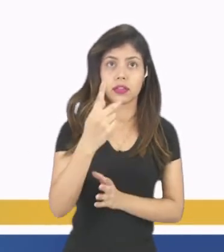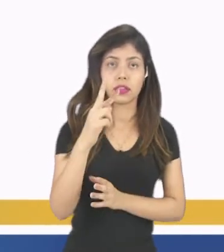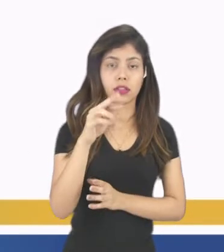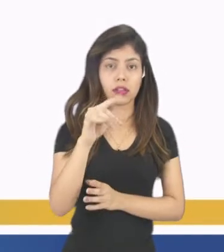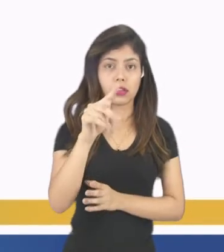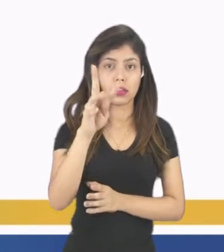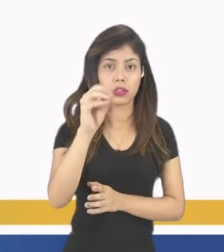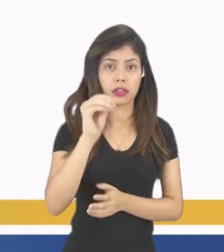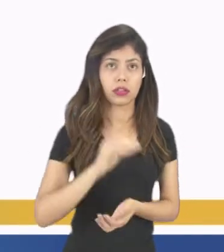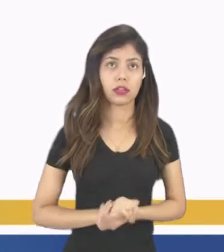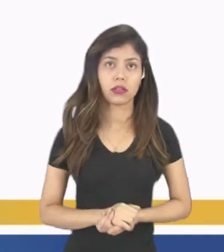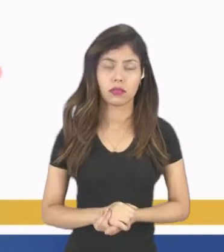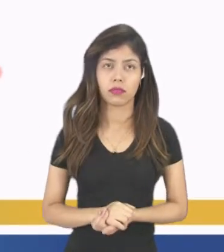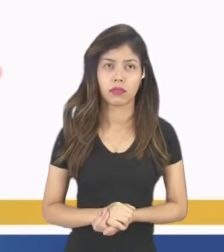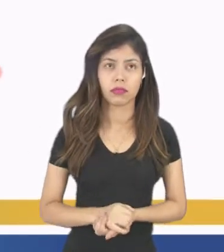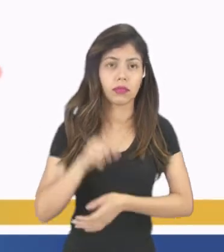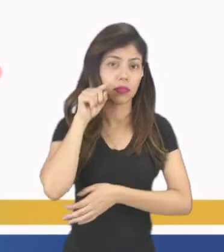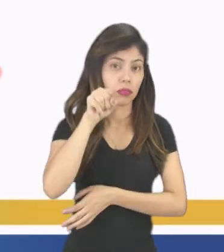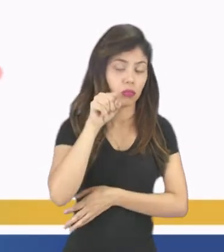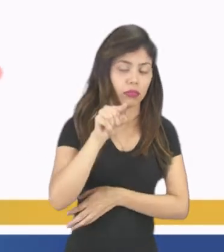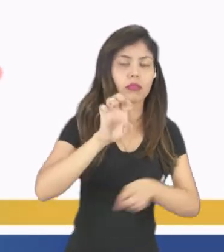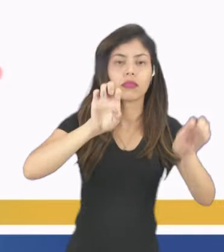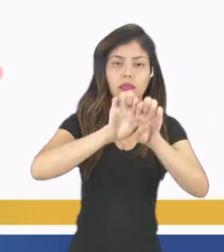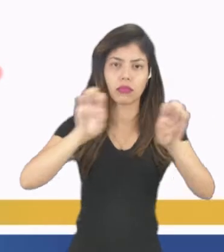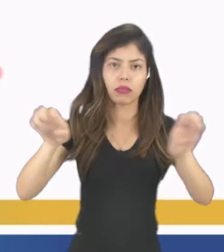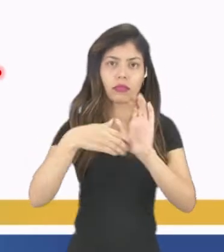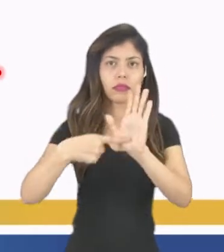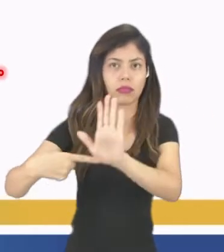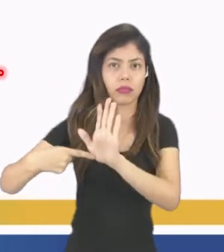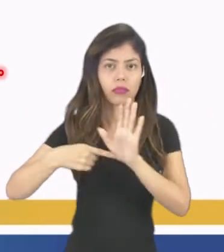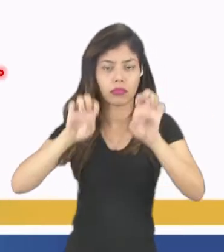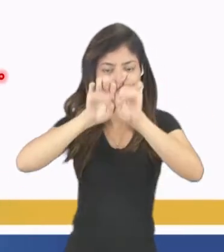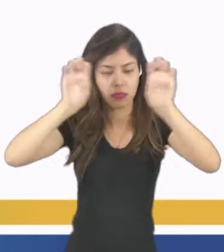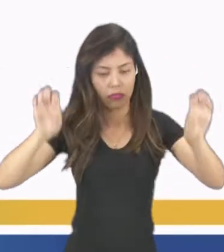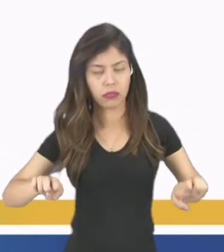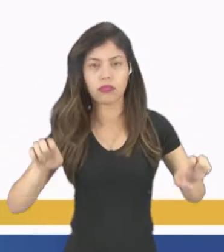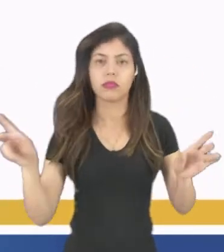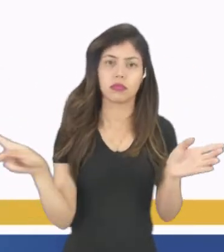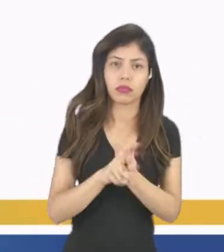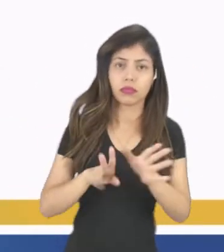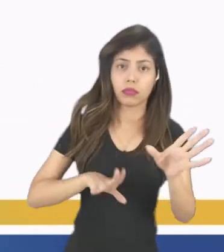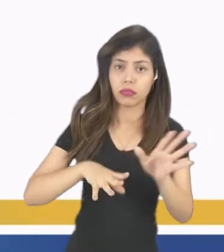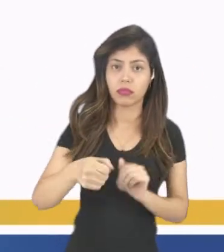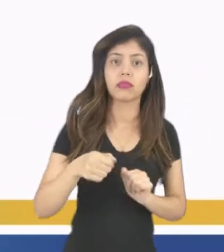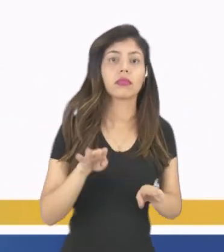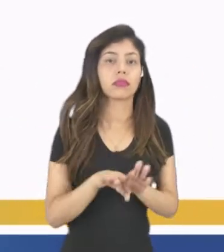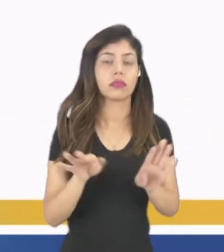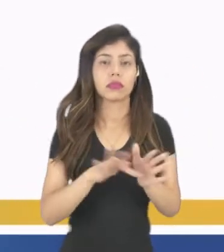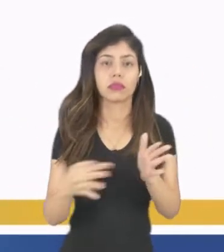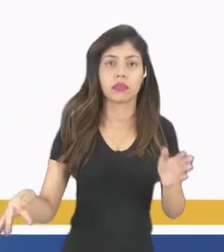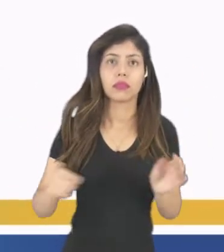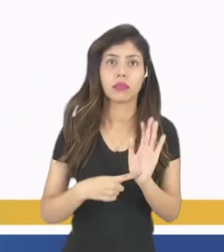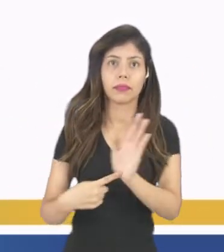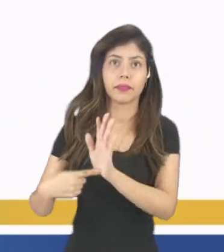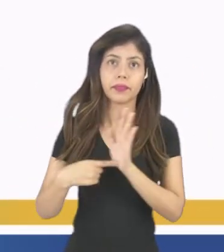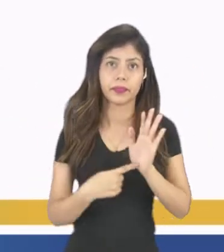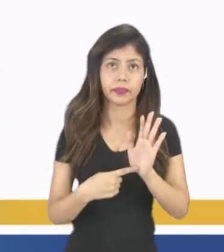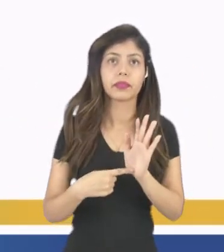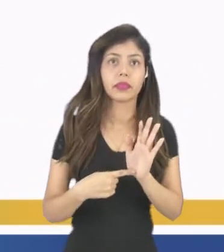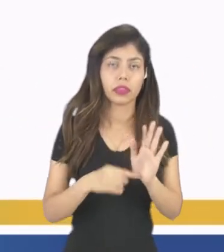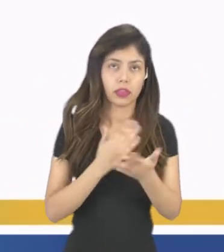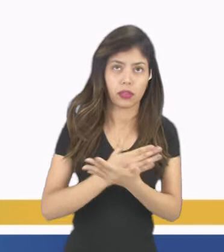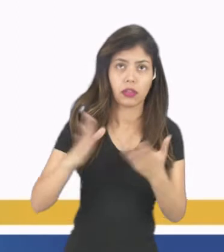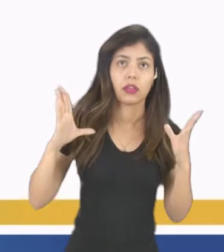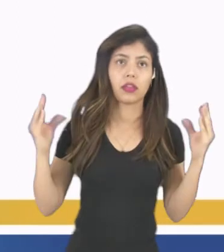produtos. Essas equações sempre apresentam uma estrutura em que as formas moleculares ou unitárias das substâncias